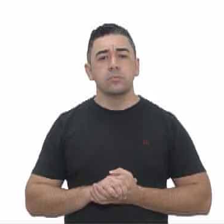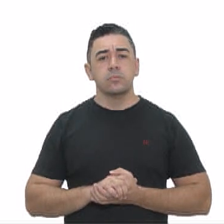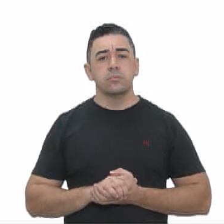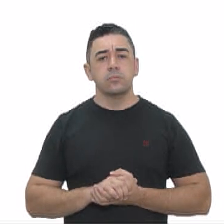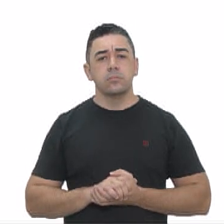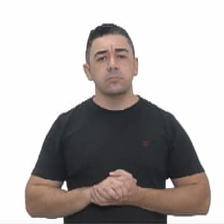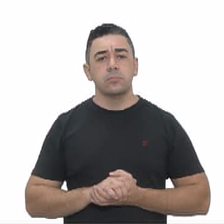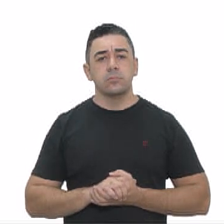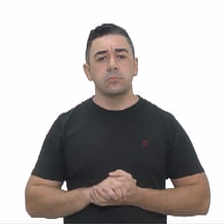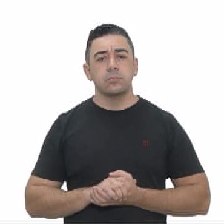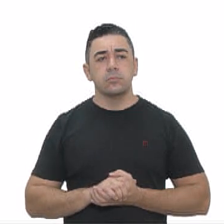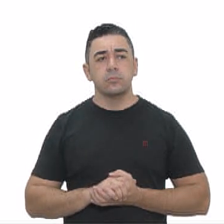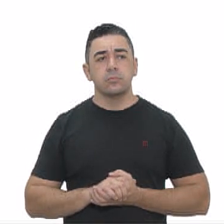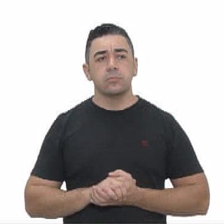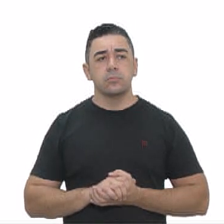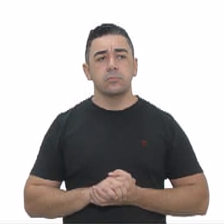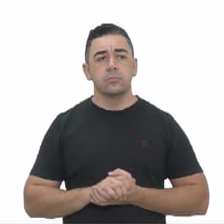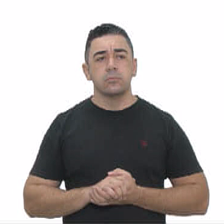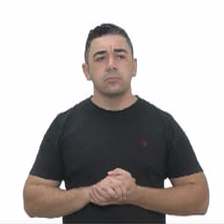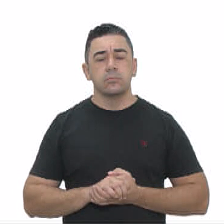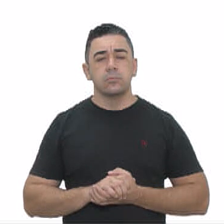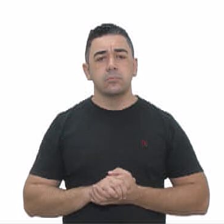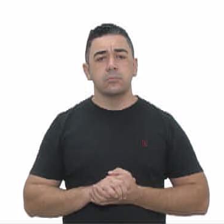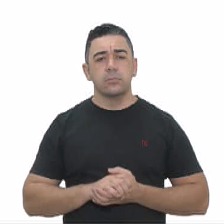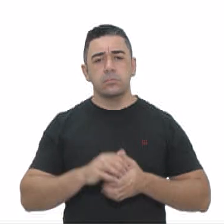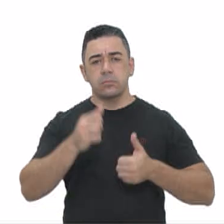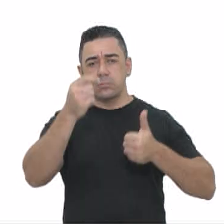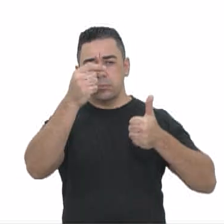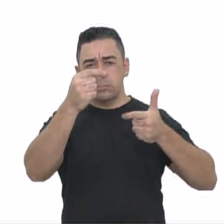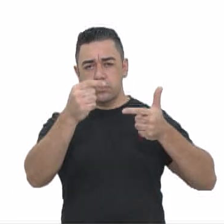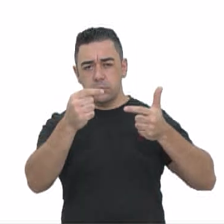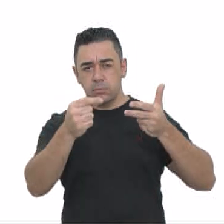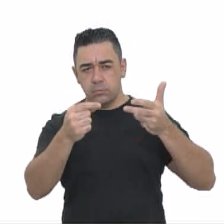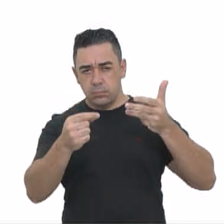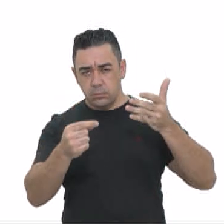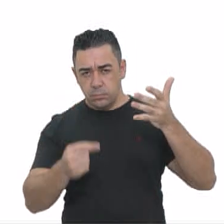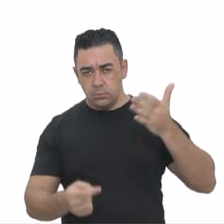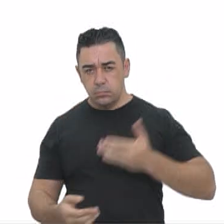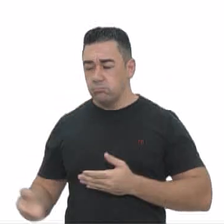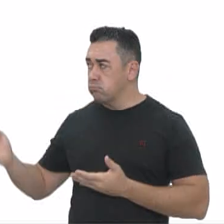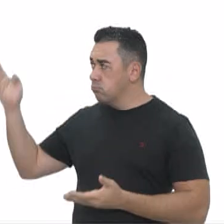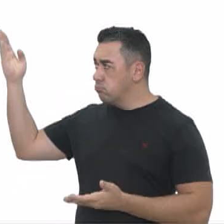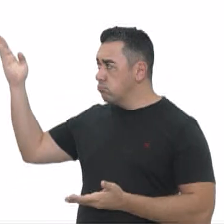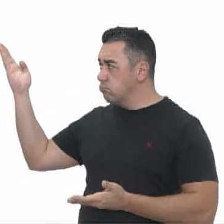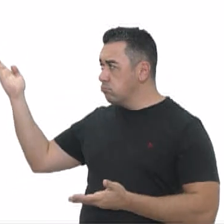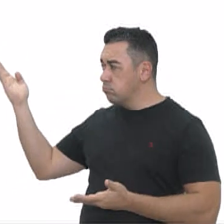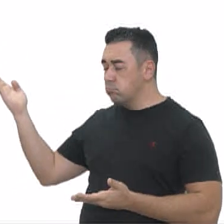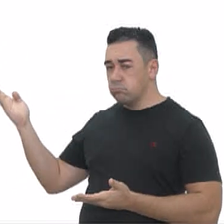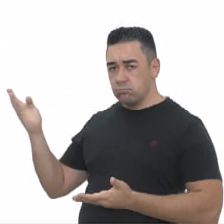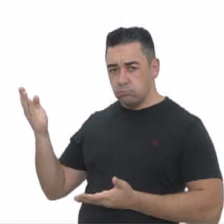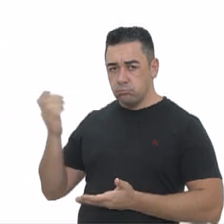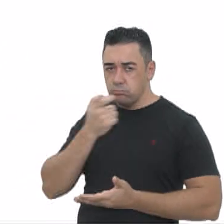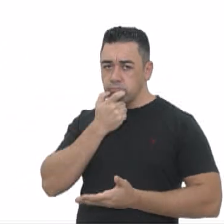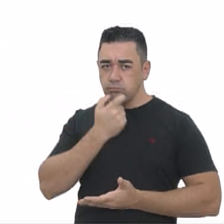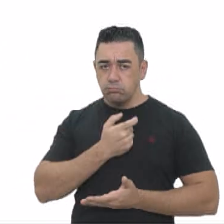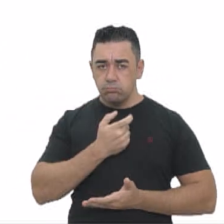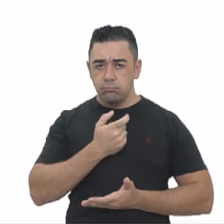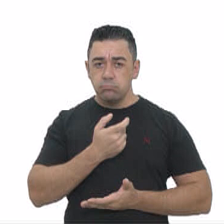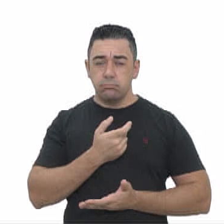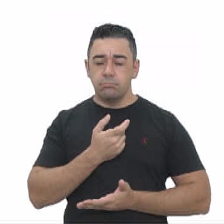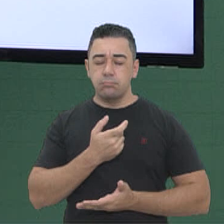turísticos, gastronomia, qual é a melhor época, como é o clima, quanto